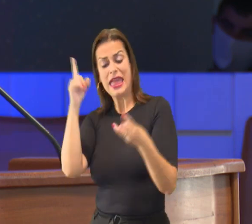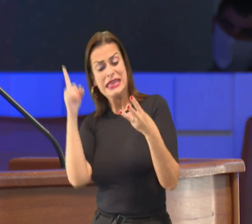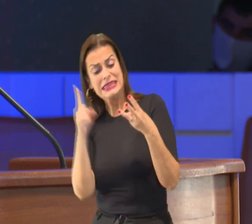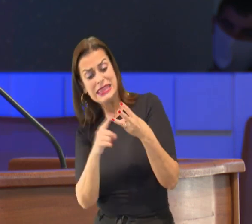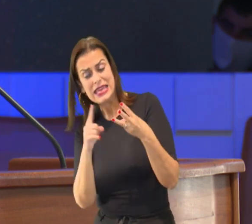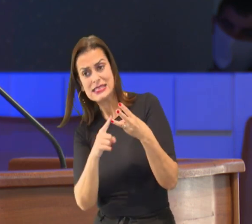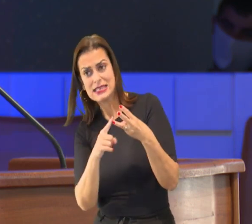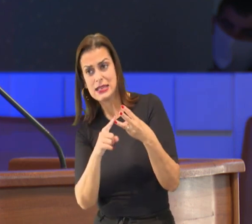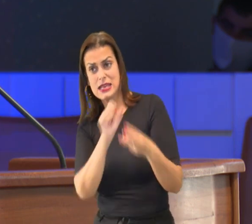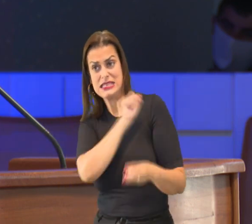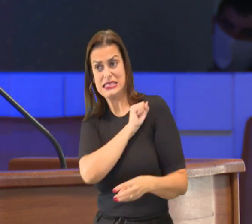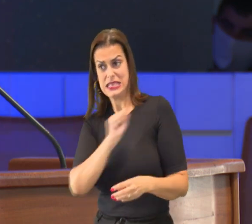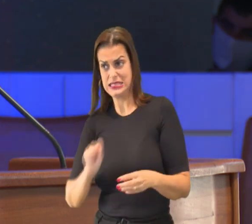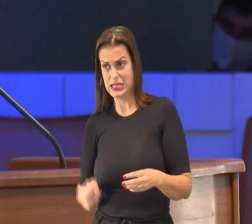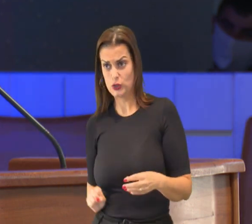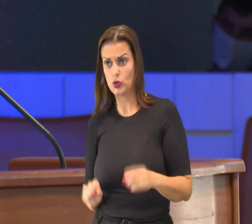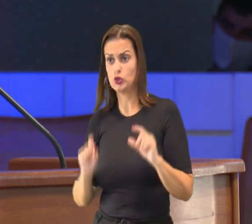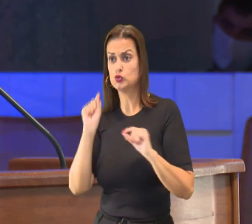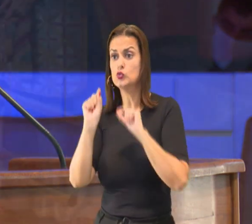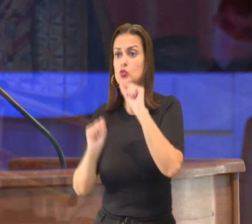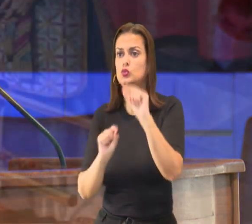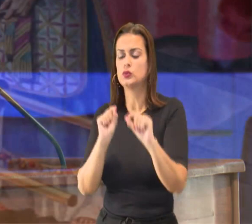Quanto ao sacerdote,